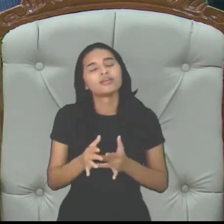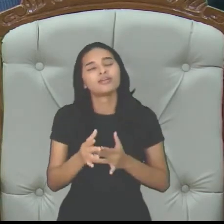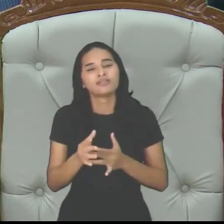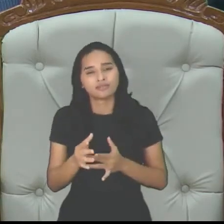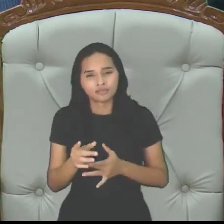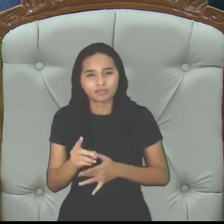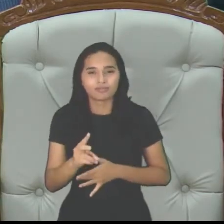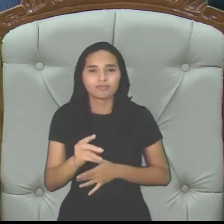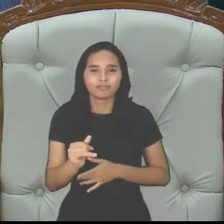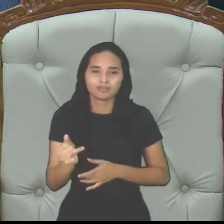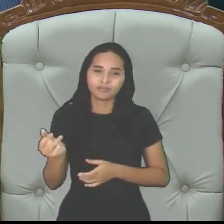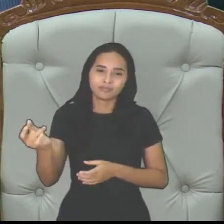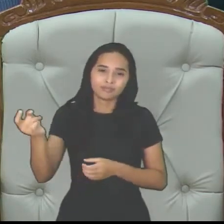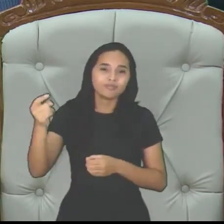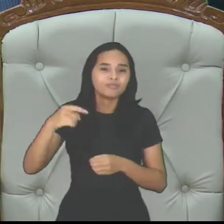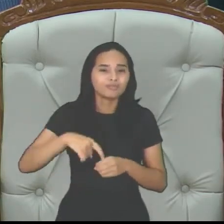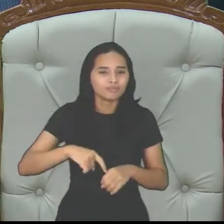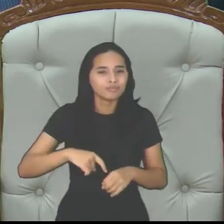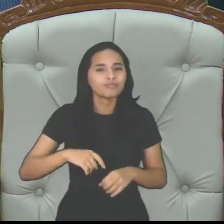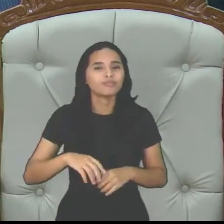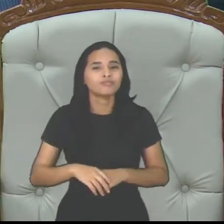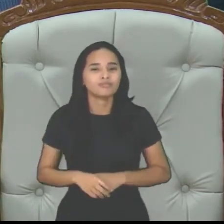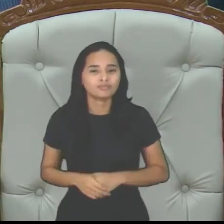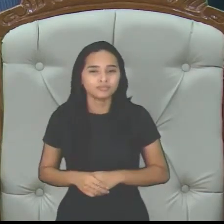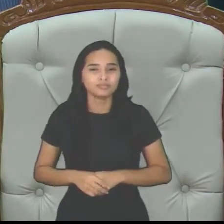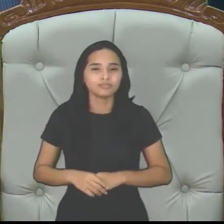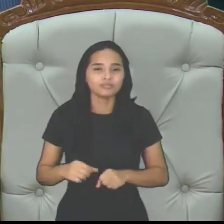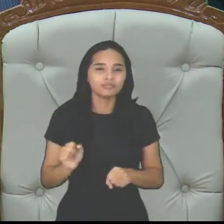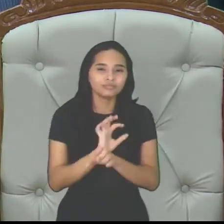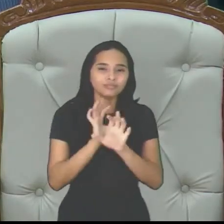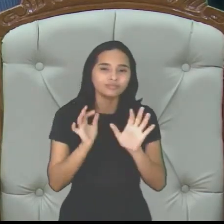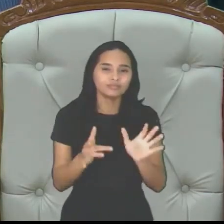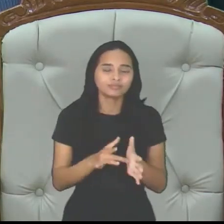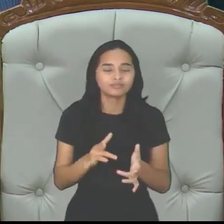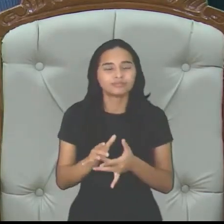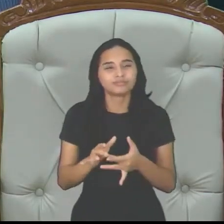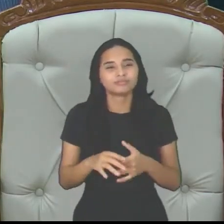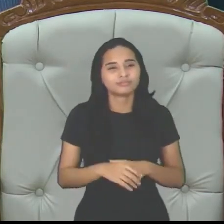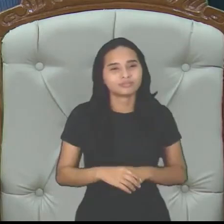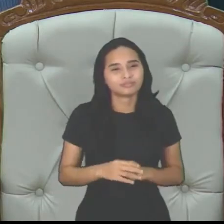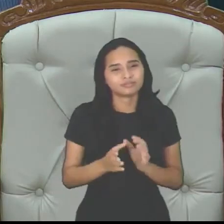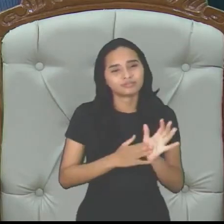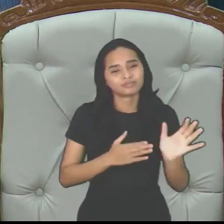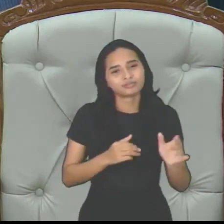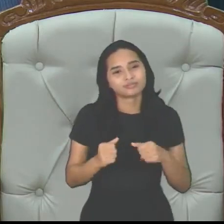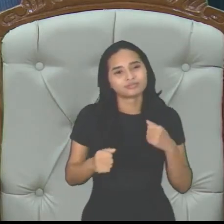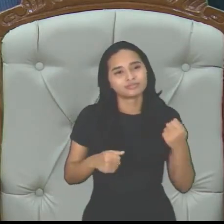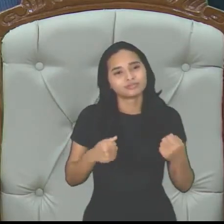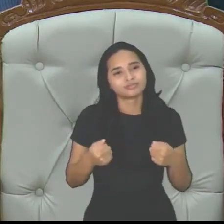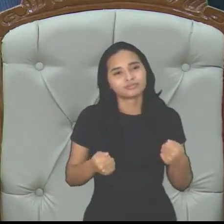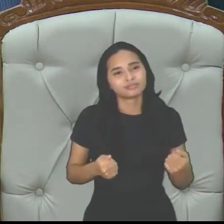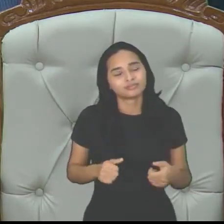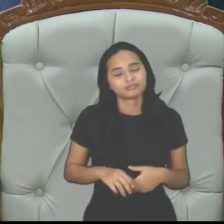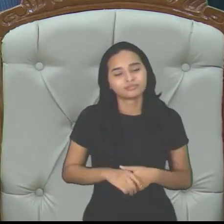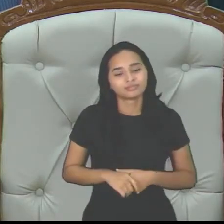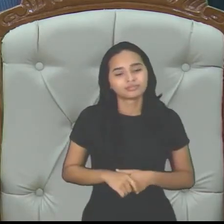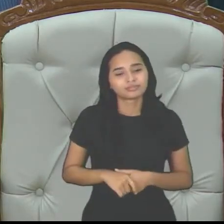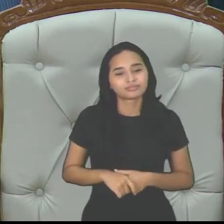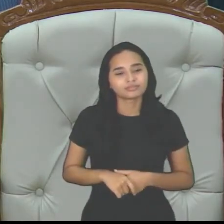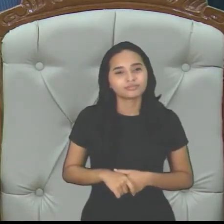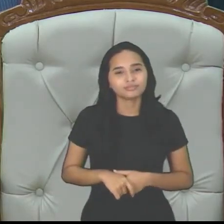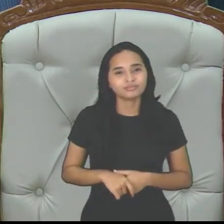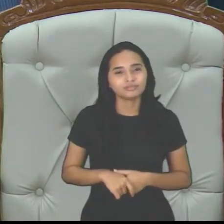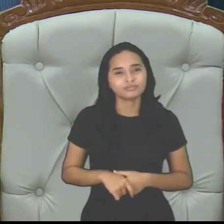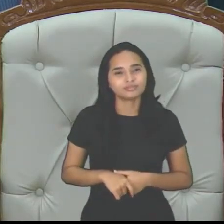está voltando, glórias a Jesus. Aleluia. Ele diz